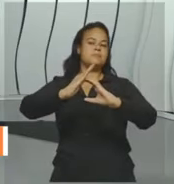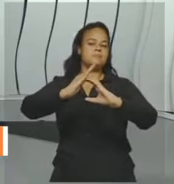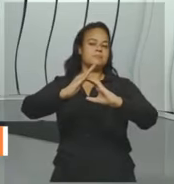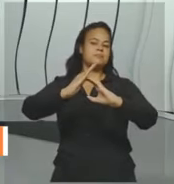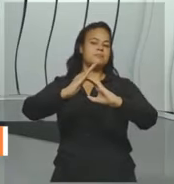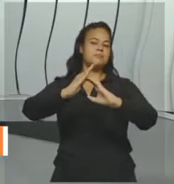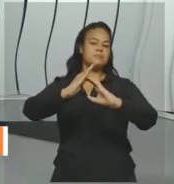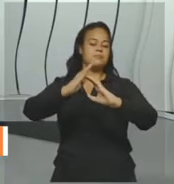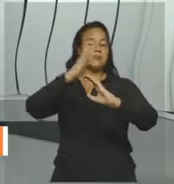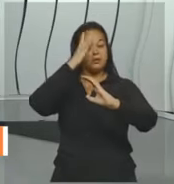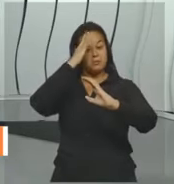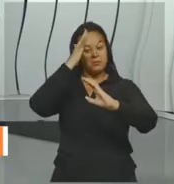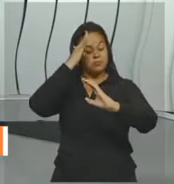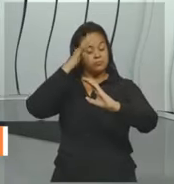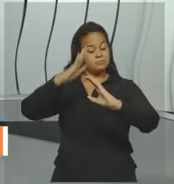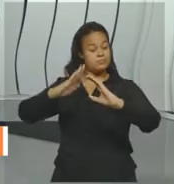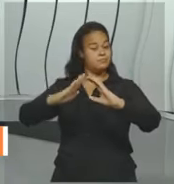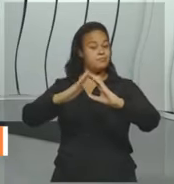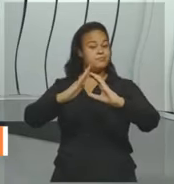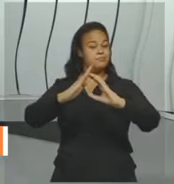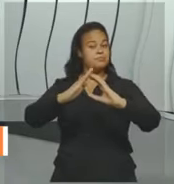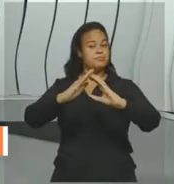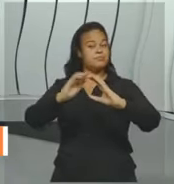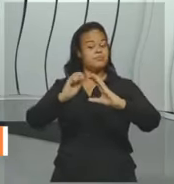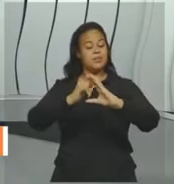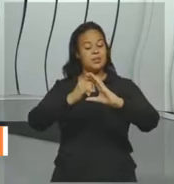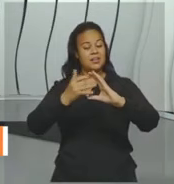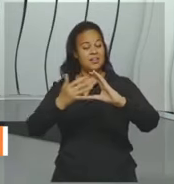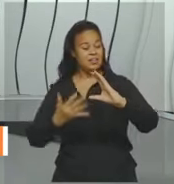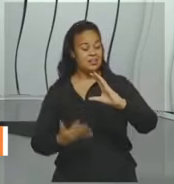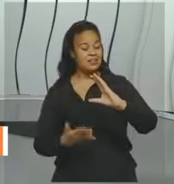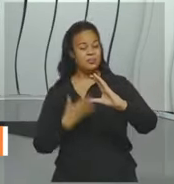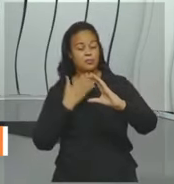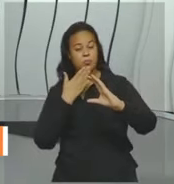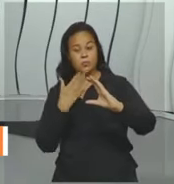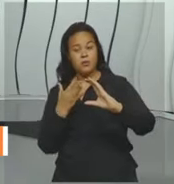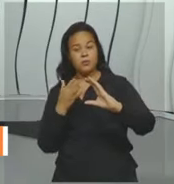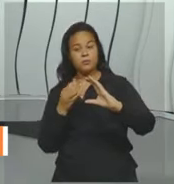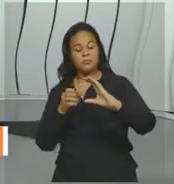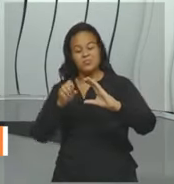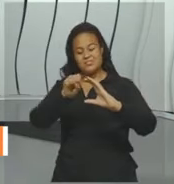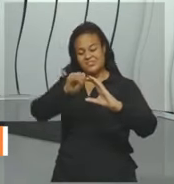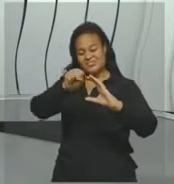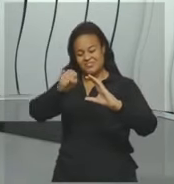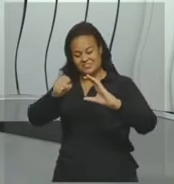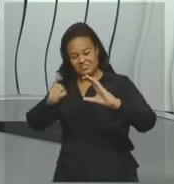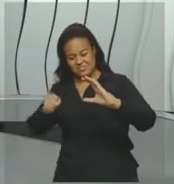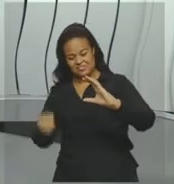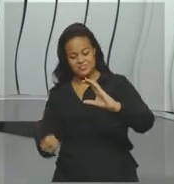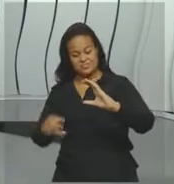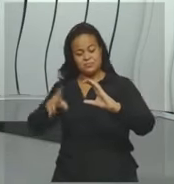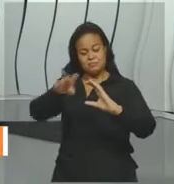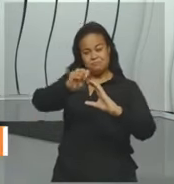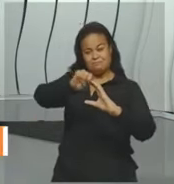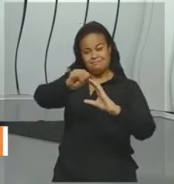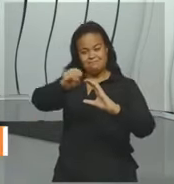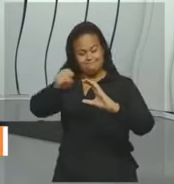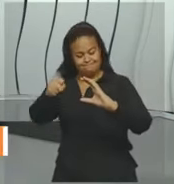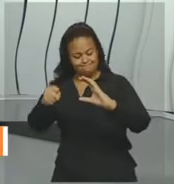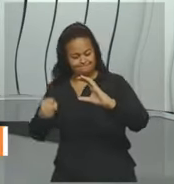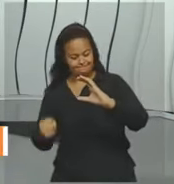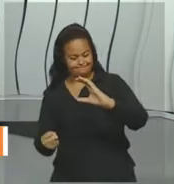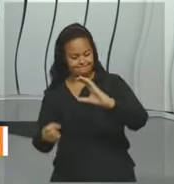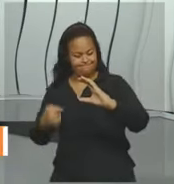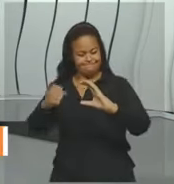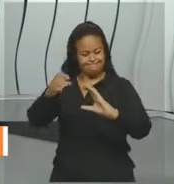Então ela tem a seguinte característica. Você está puxando essa caixa ali, puxando através da roldana, puxando essa corda, e